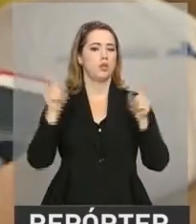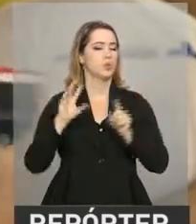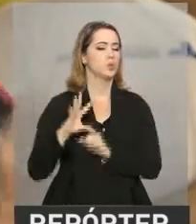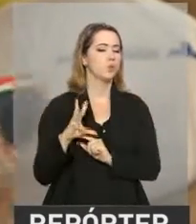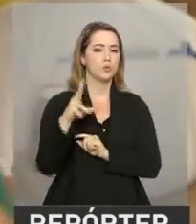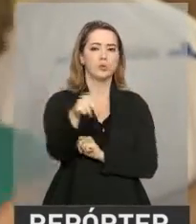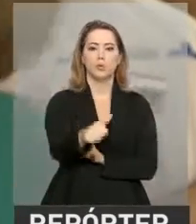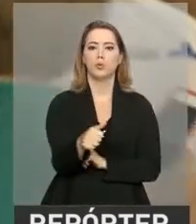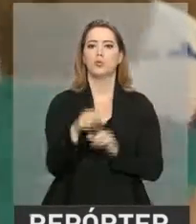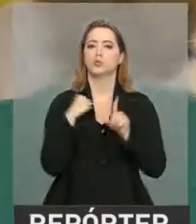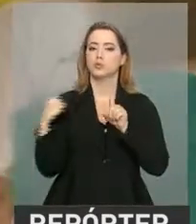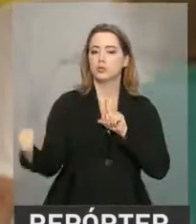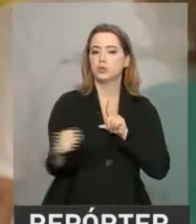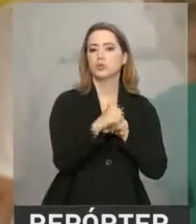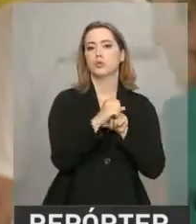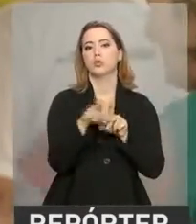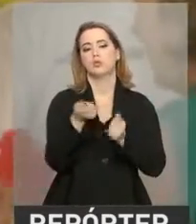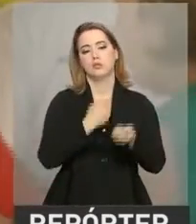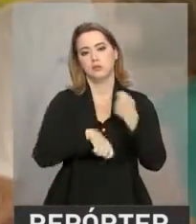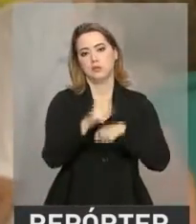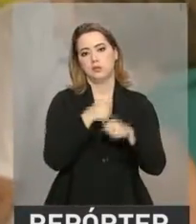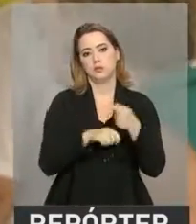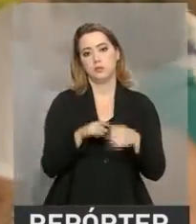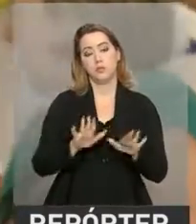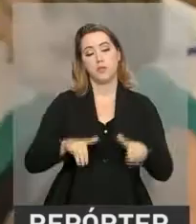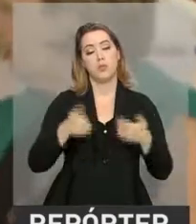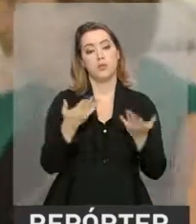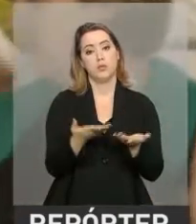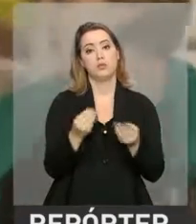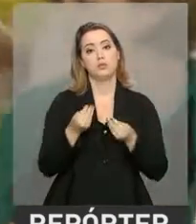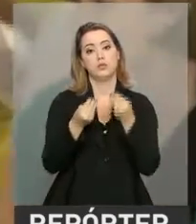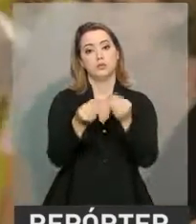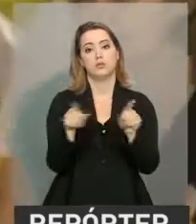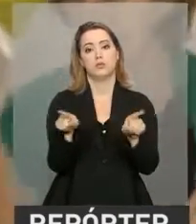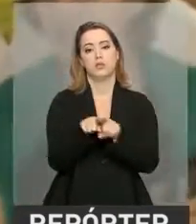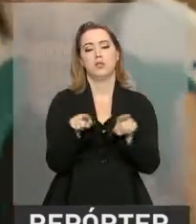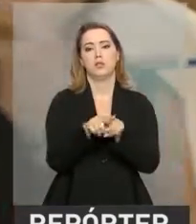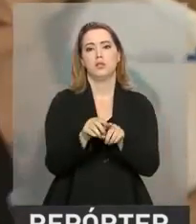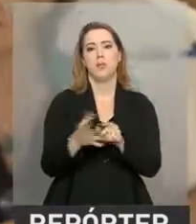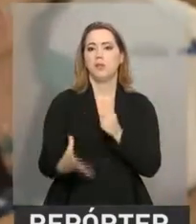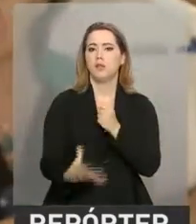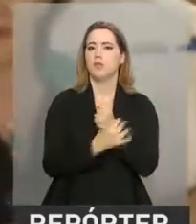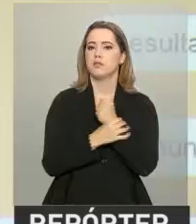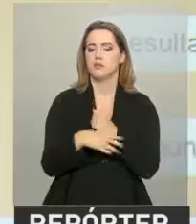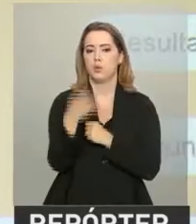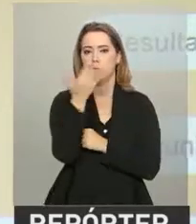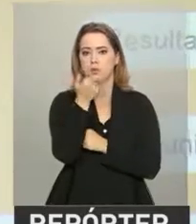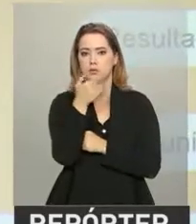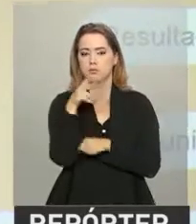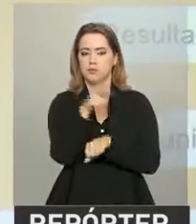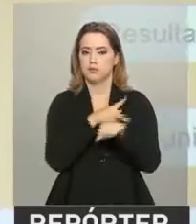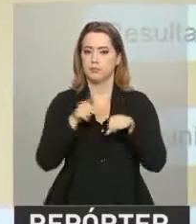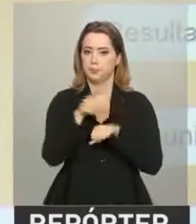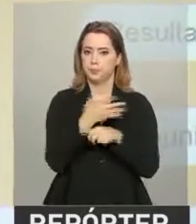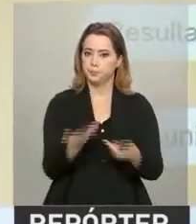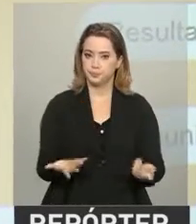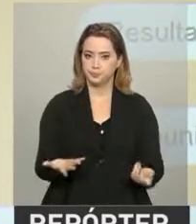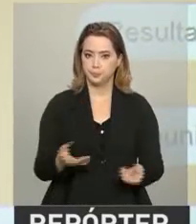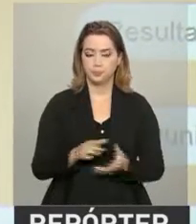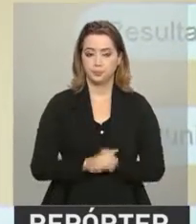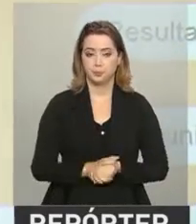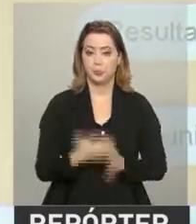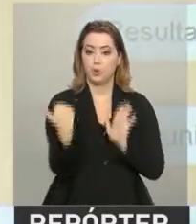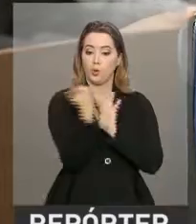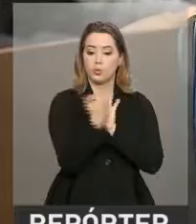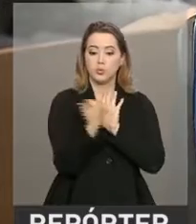quanto social e econômico, e assim garantir também a segurança alimentar para o país. Os projetos selecionados